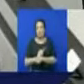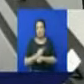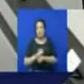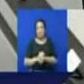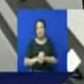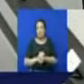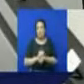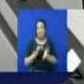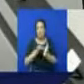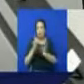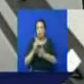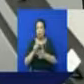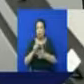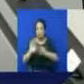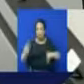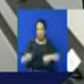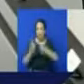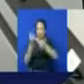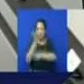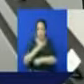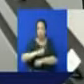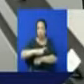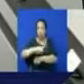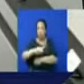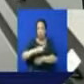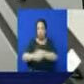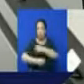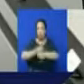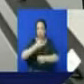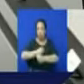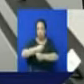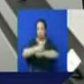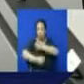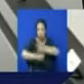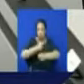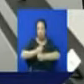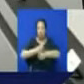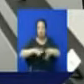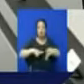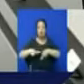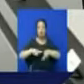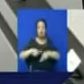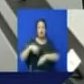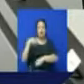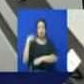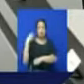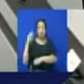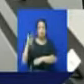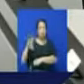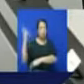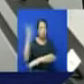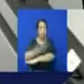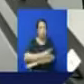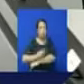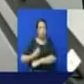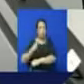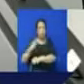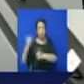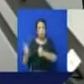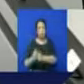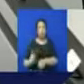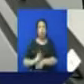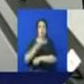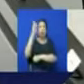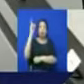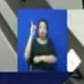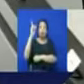ele que nos dá força para continuarmos a cada ano no ministério, a cada ano, a cada dia da nossa vida com Deus.